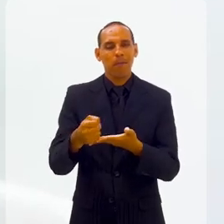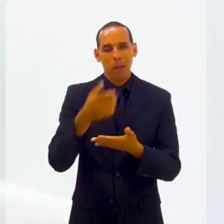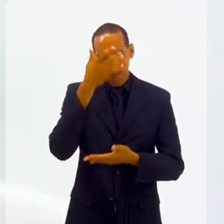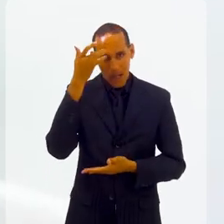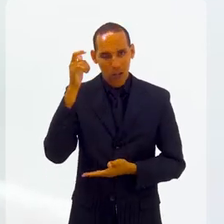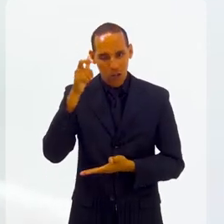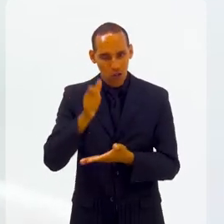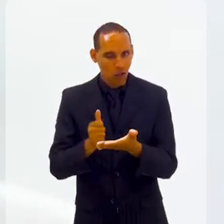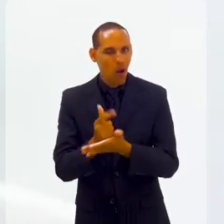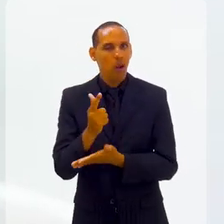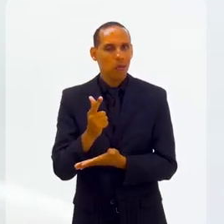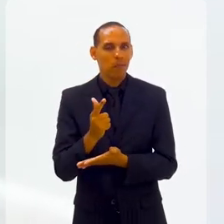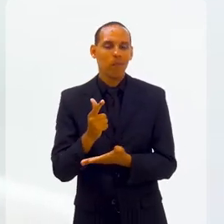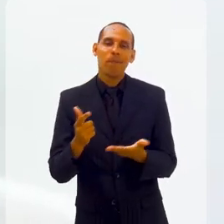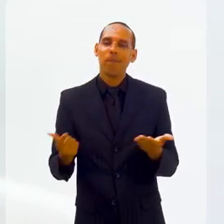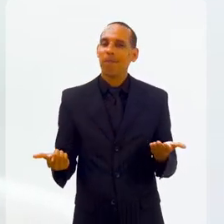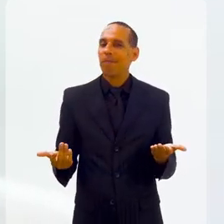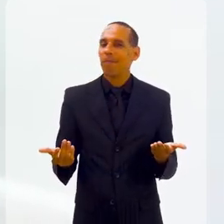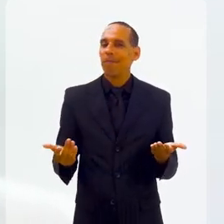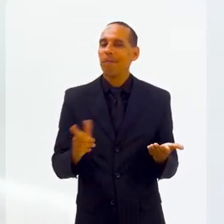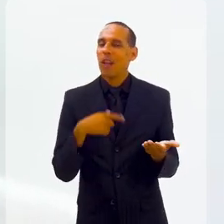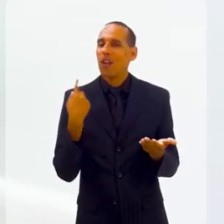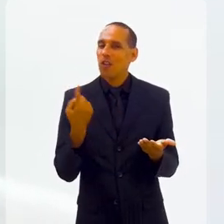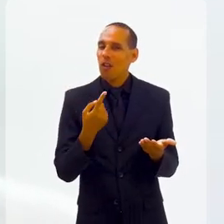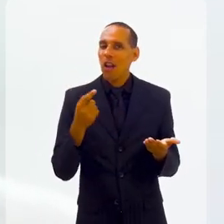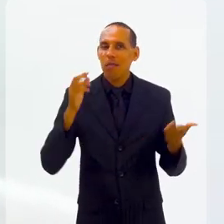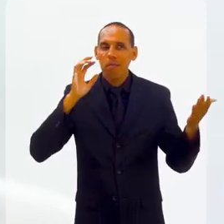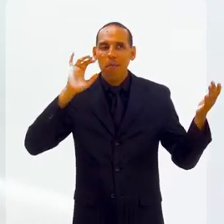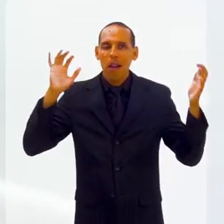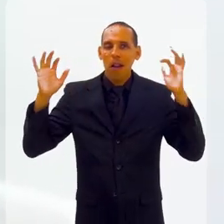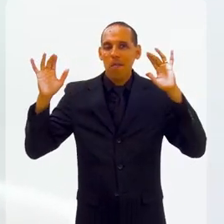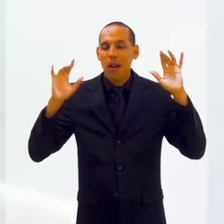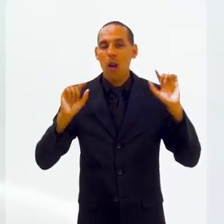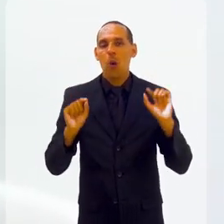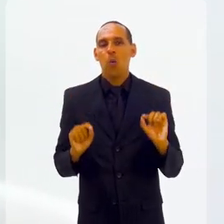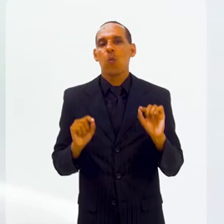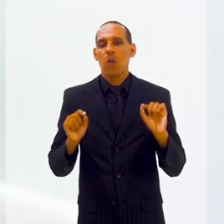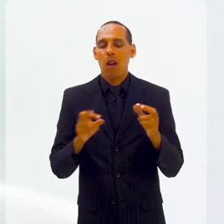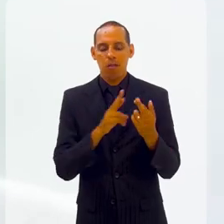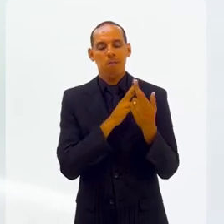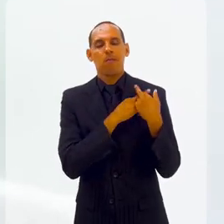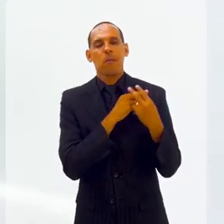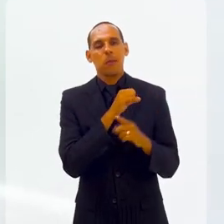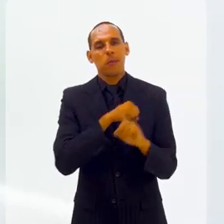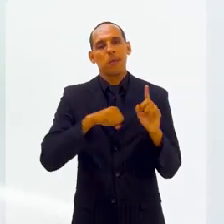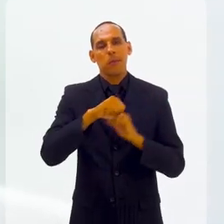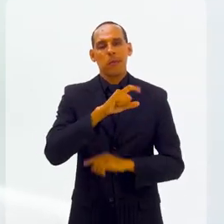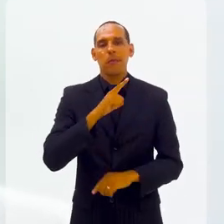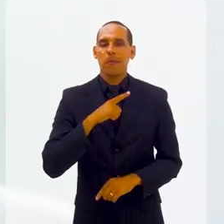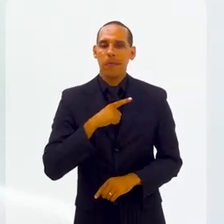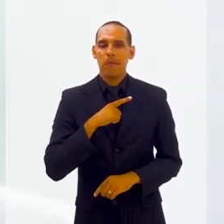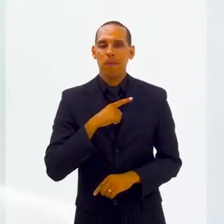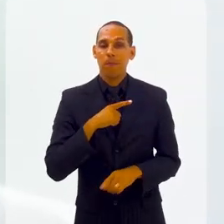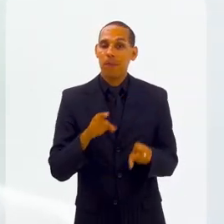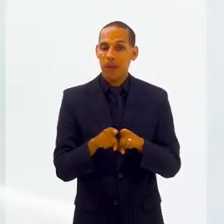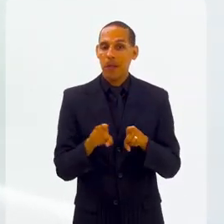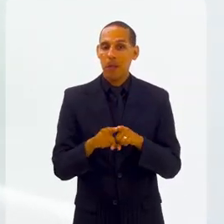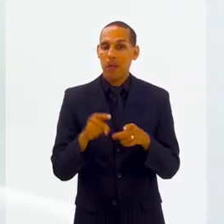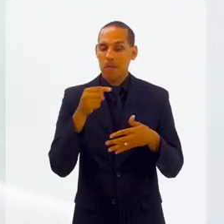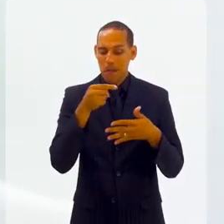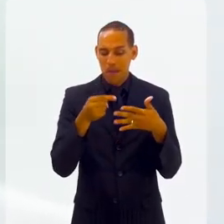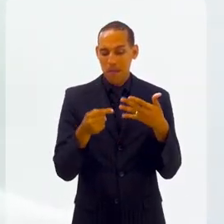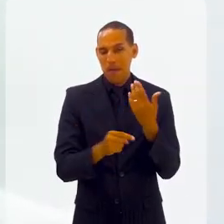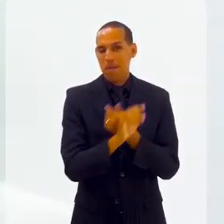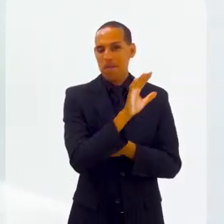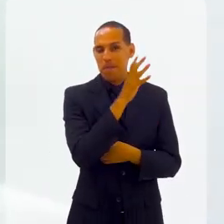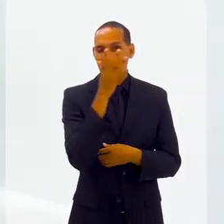que é ofertado para o consumidor né então a gente considera fortemente essa responsabilidade social e os